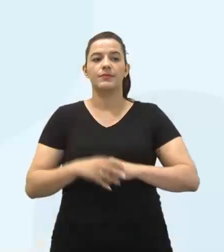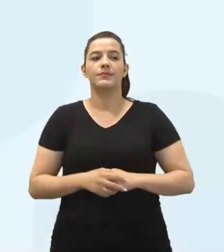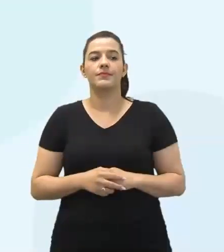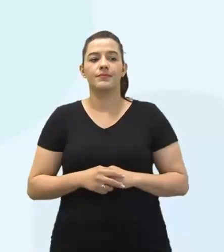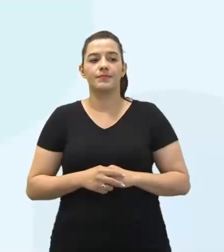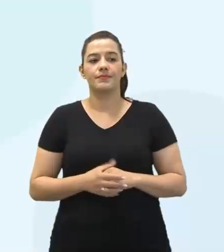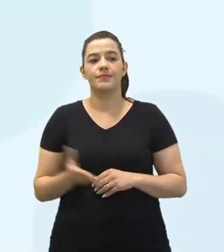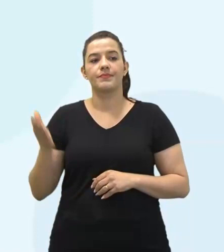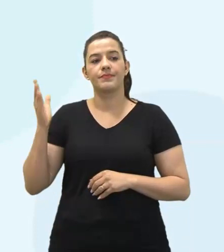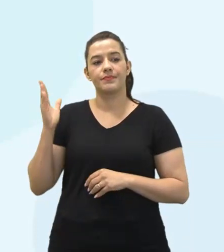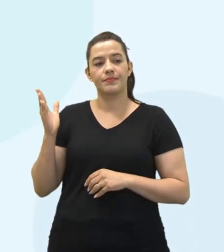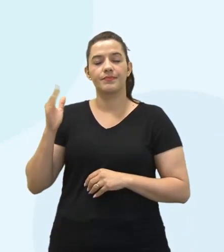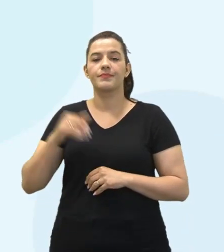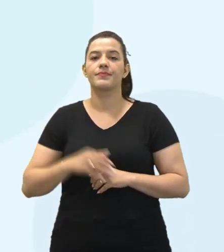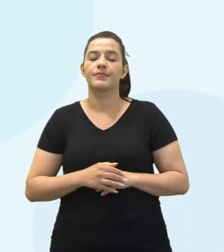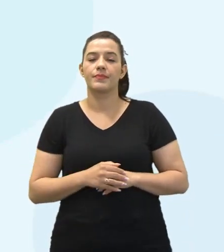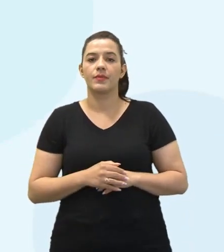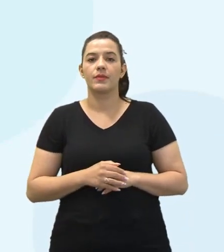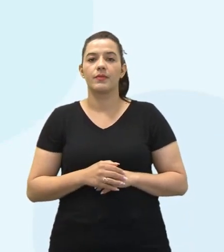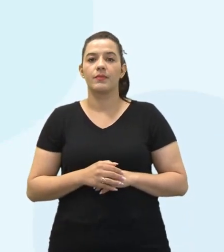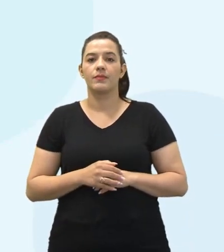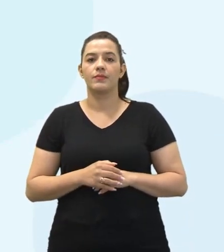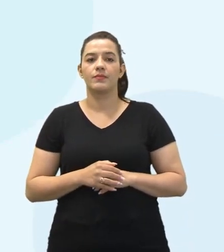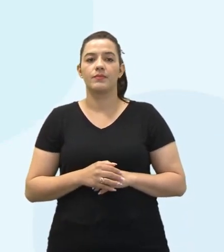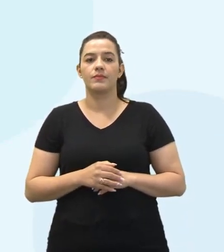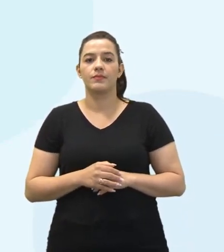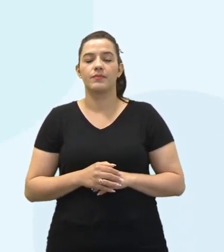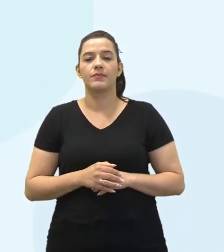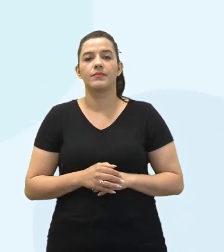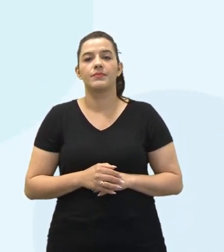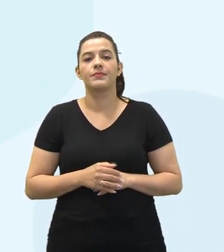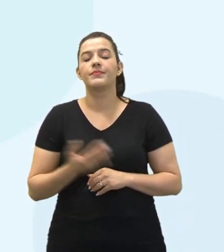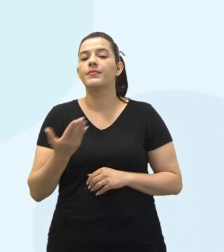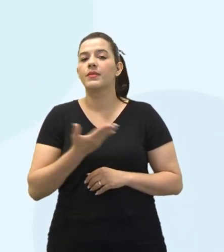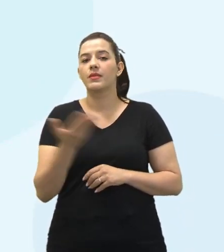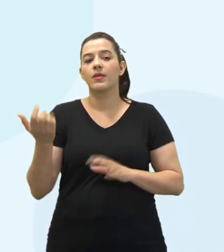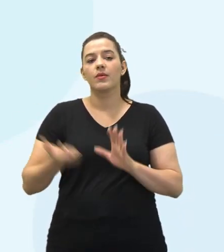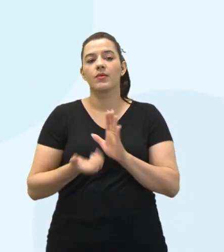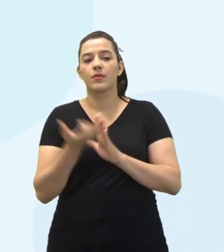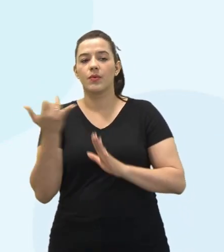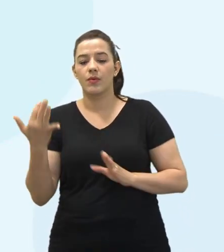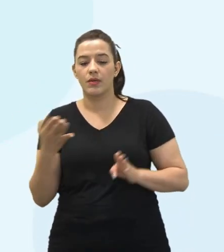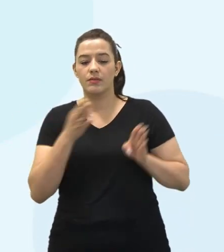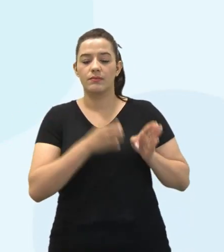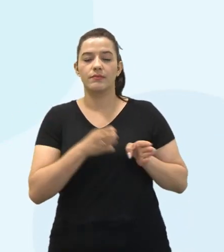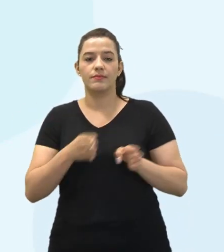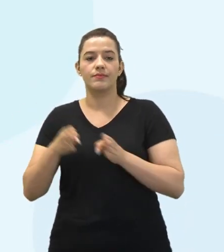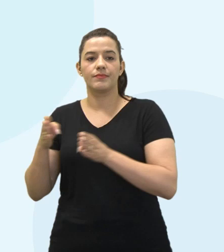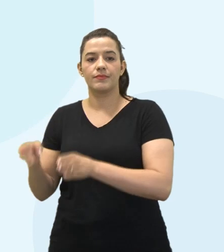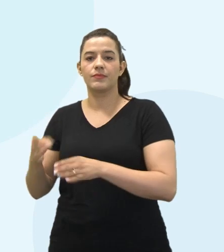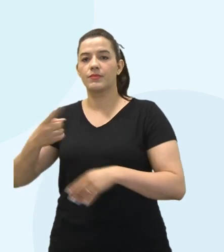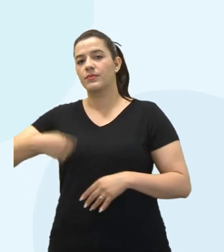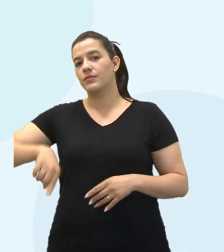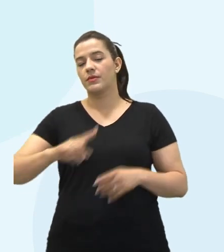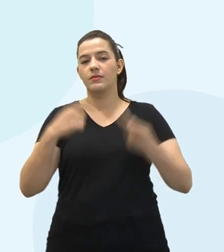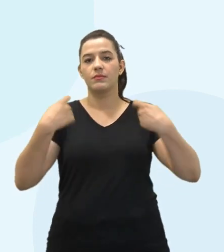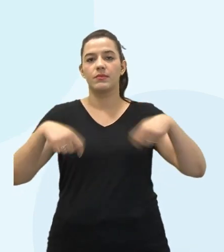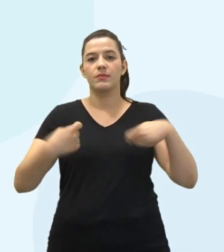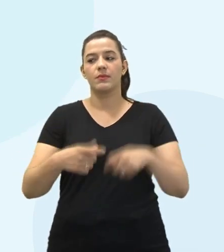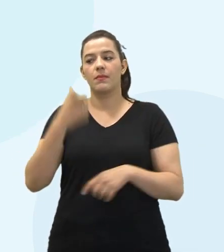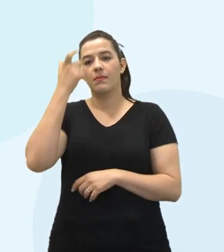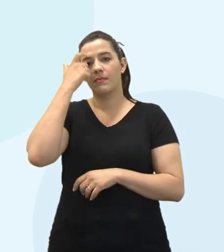Então por gentileza pessoal no slide 17 isso então em Quais etapas nós temos que pensar